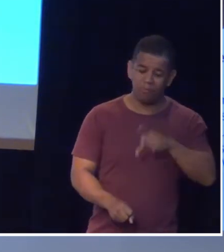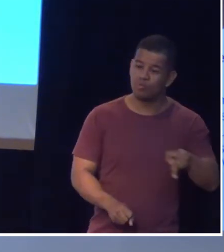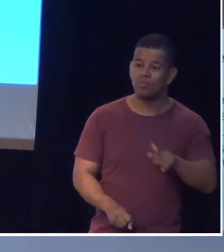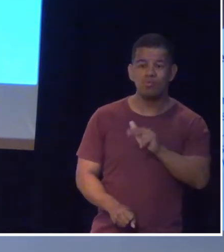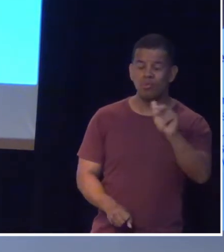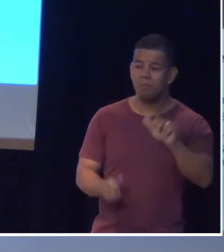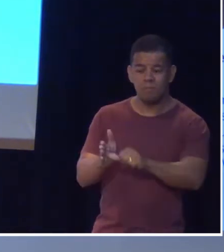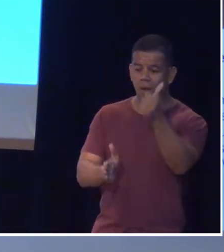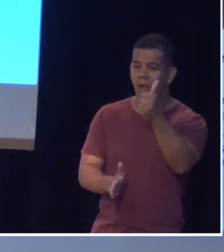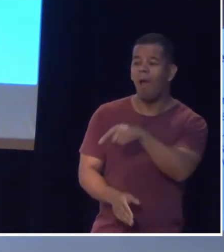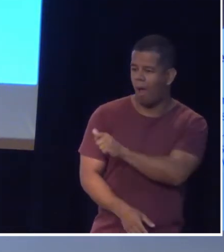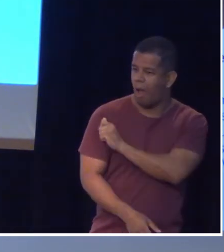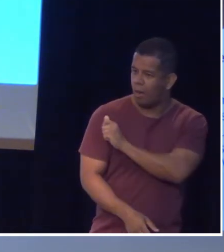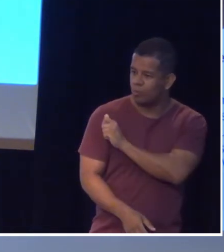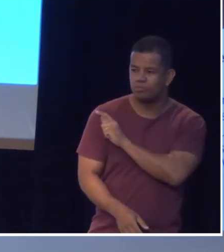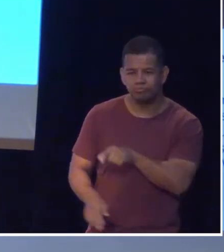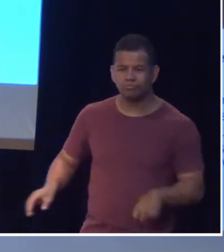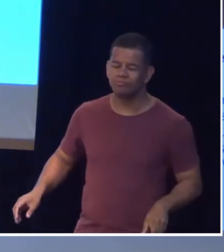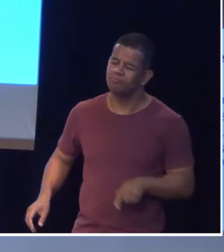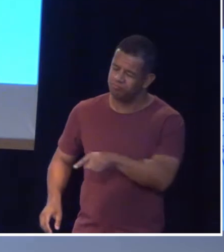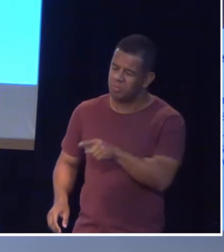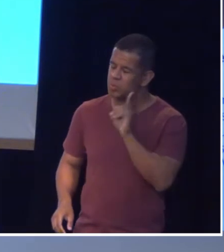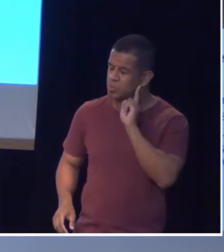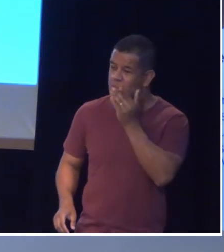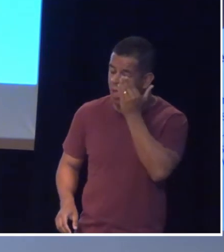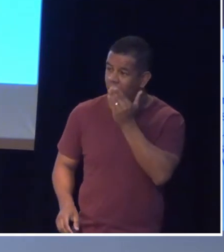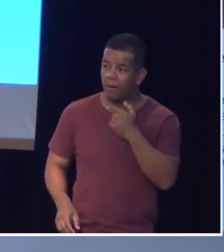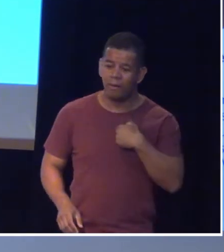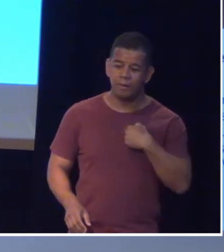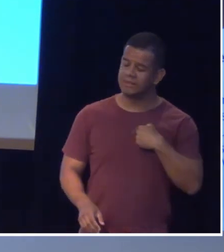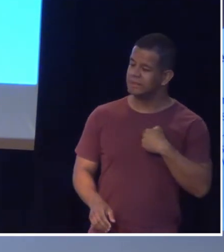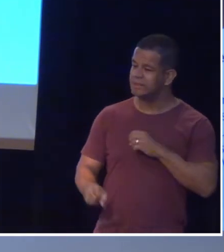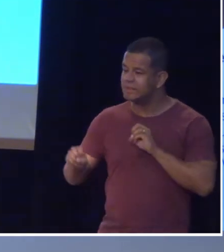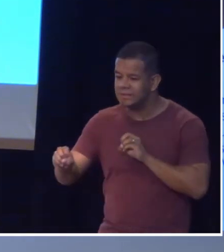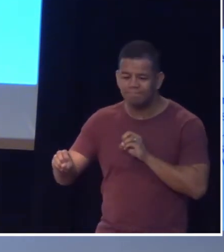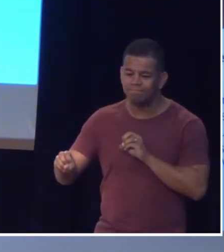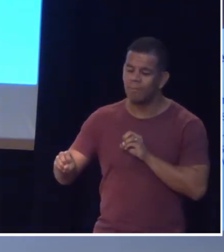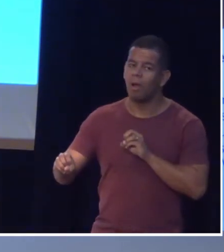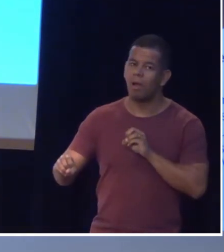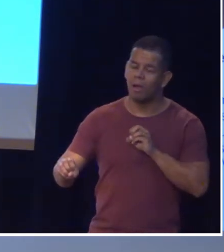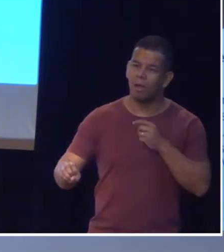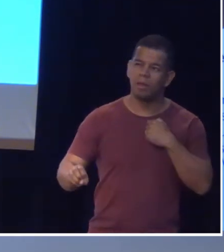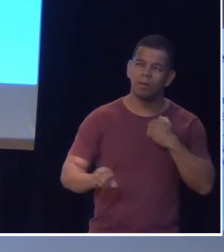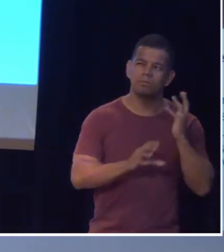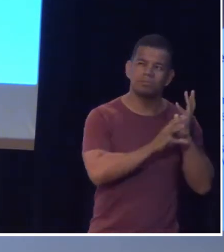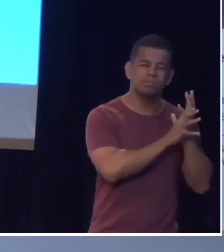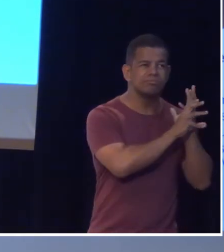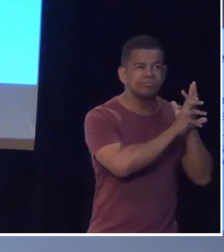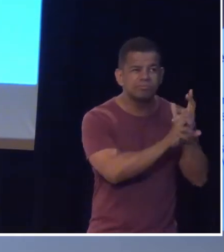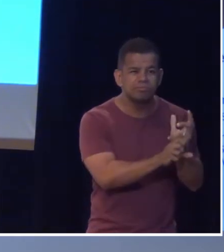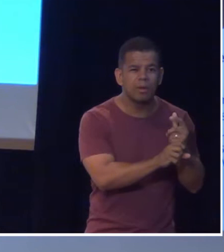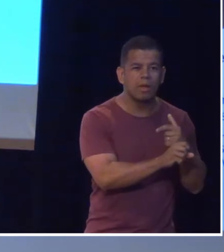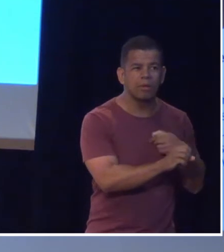vou revisitar as minhas práticas e, sobretudo, revisitar as minhas práticas no sentido de que, como que eu posso dar acesso a esse